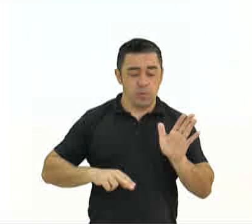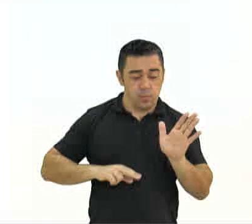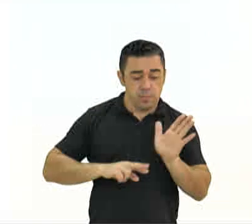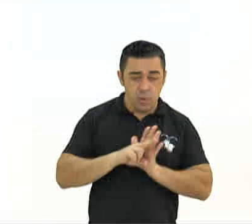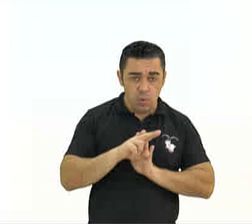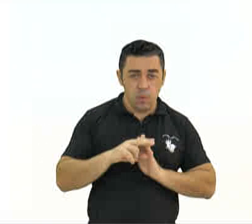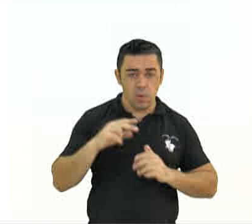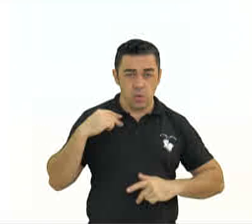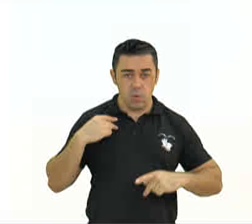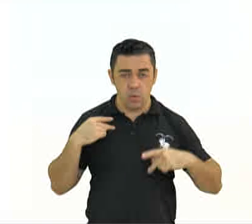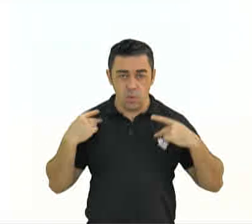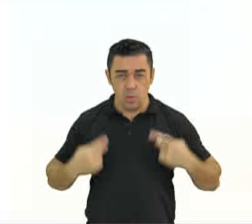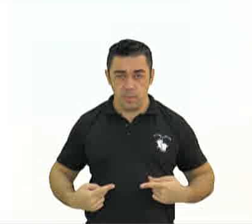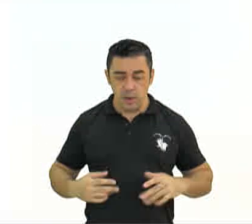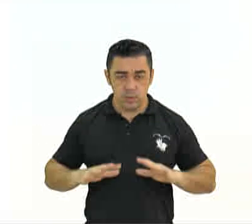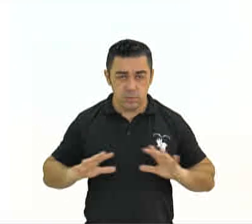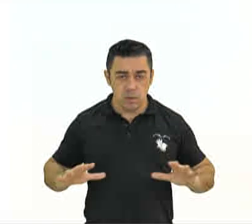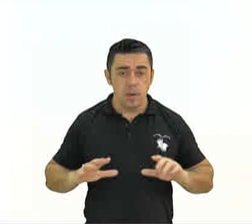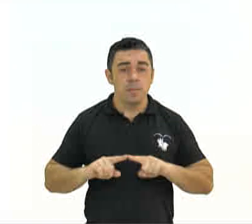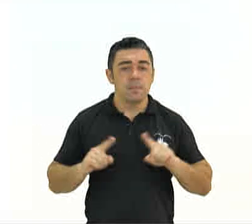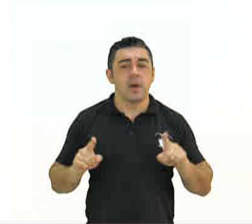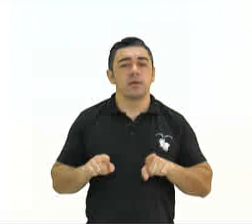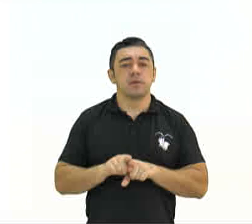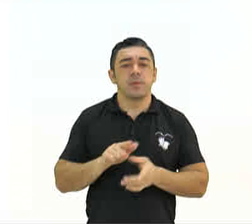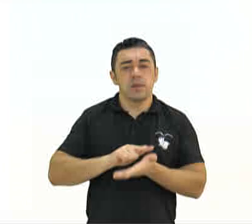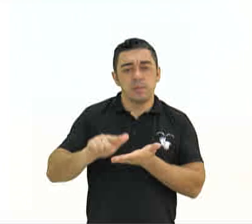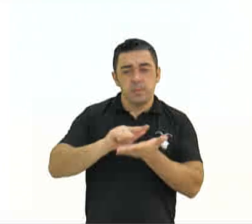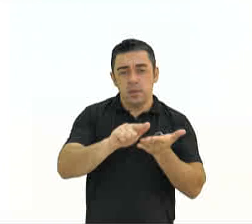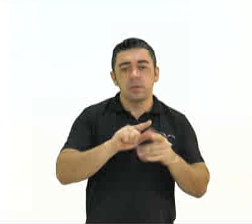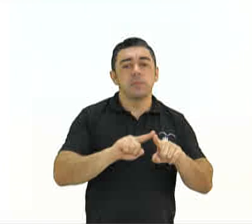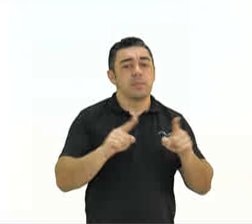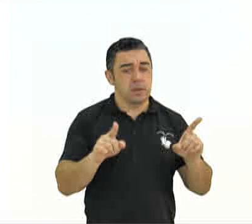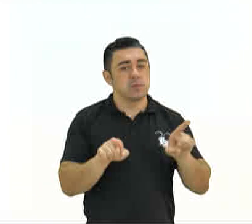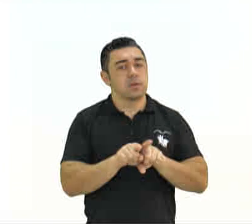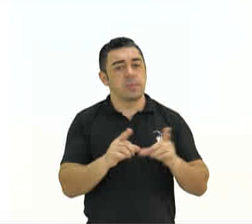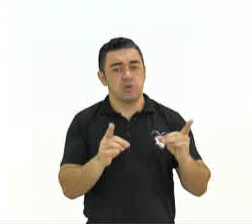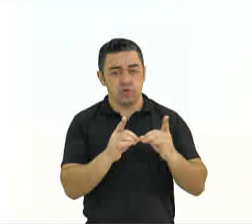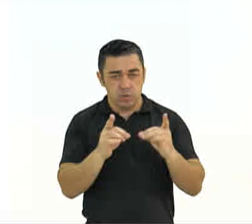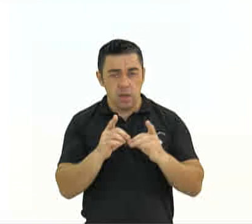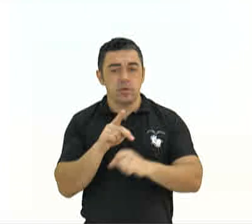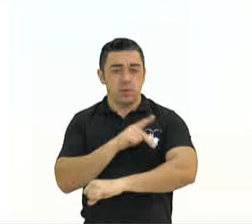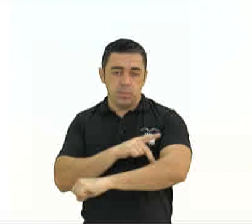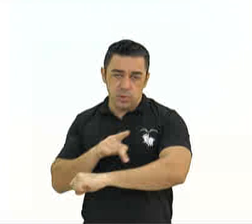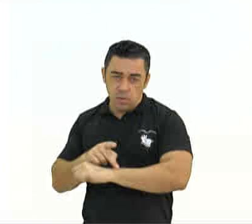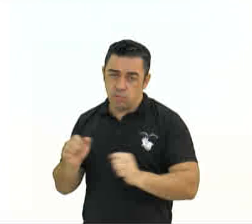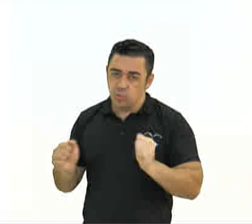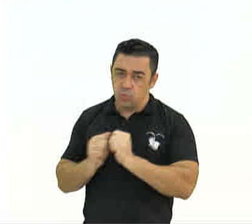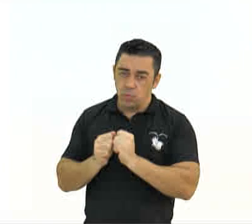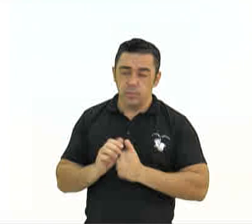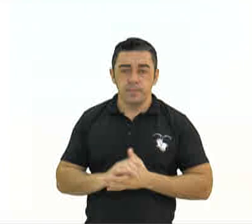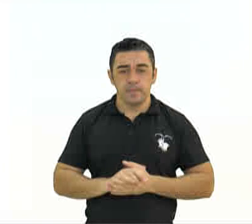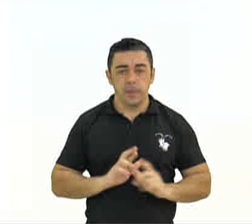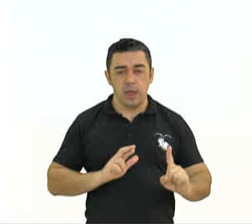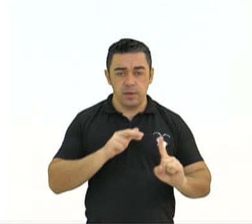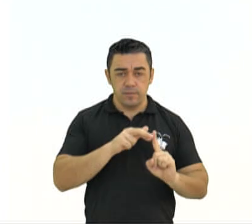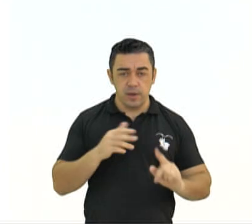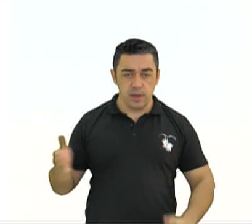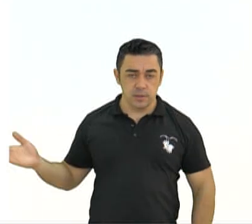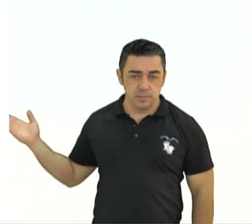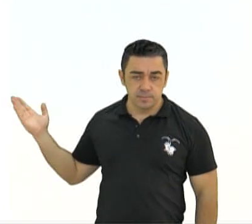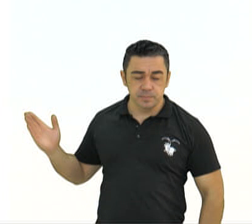biológica e higienista, mas, sobretudo, em um contexto didático-pedagógico. A referência está aqui na